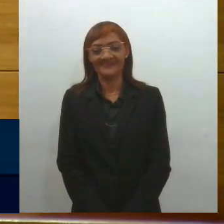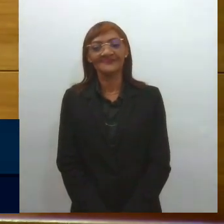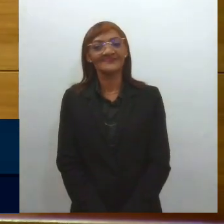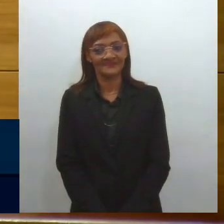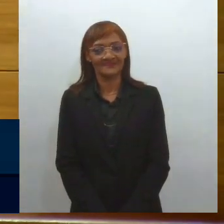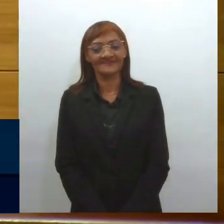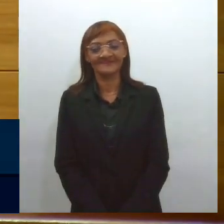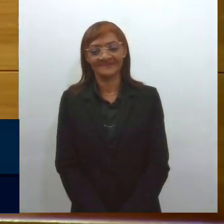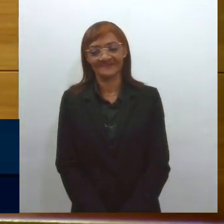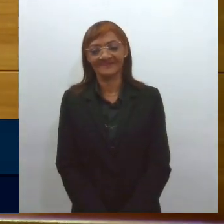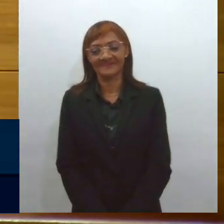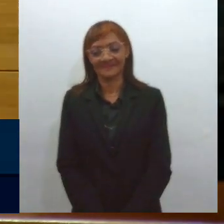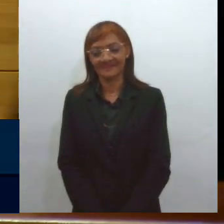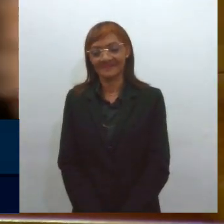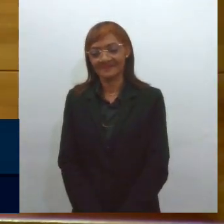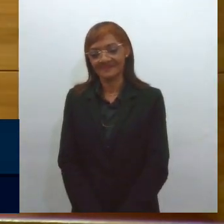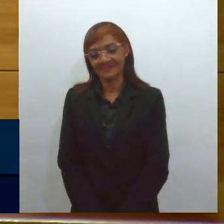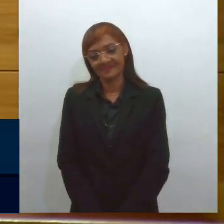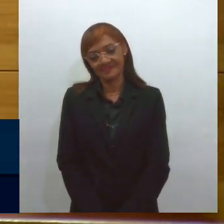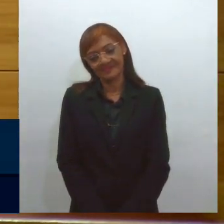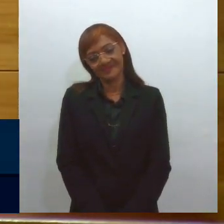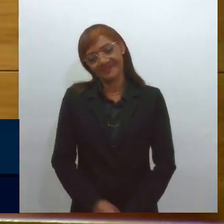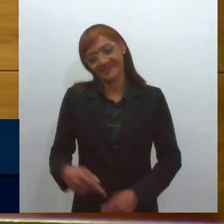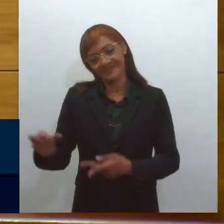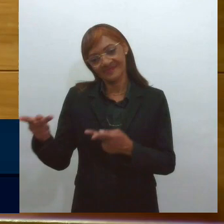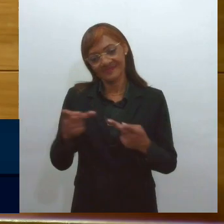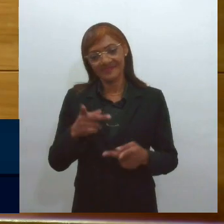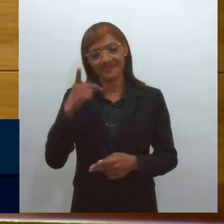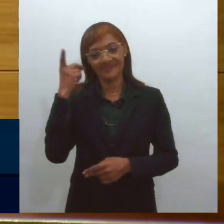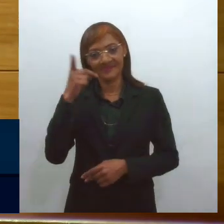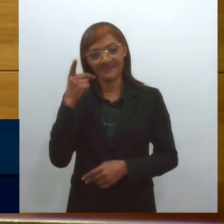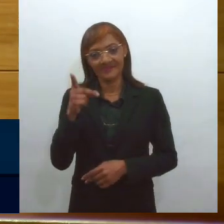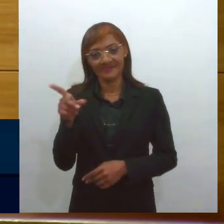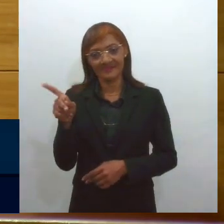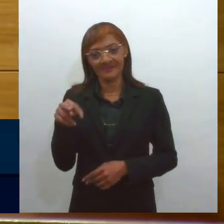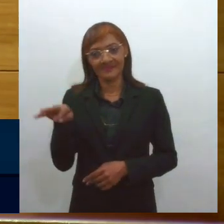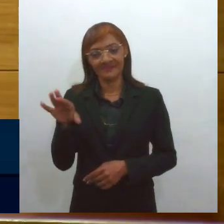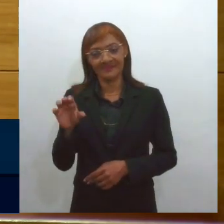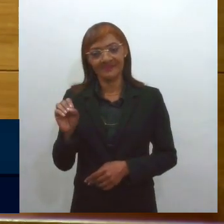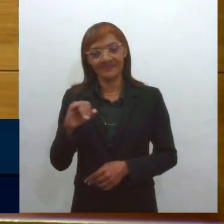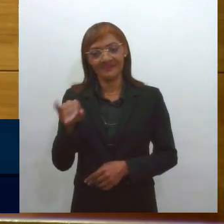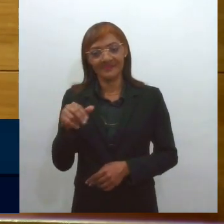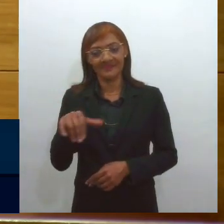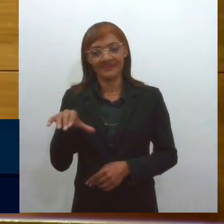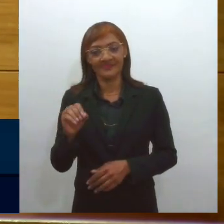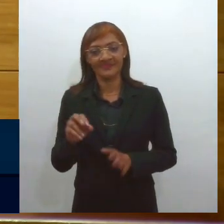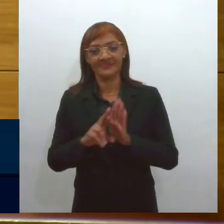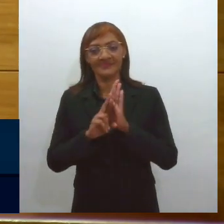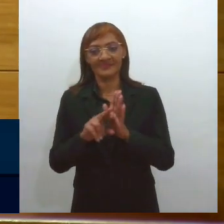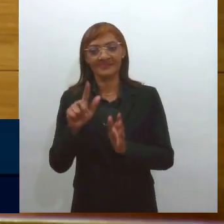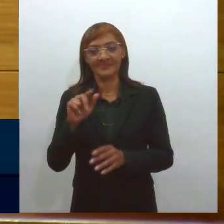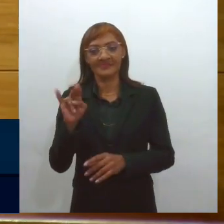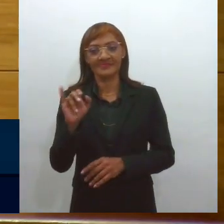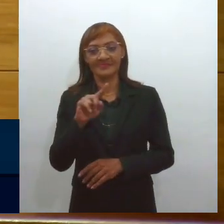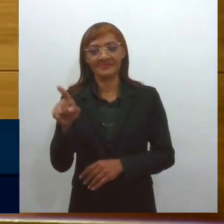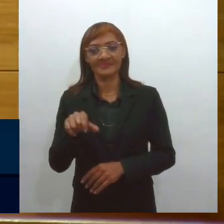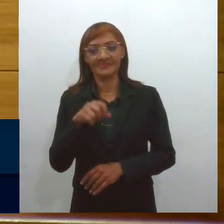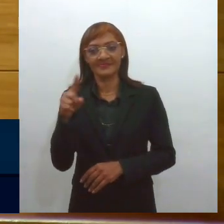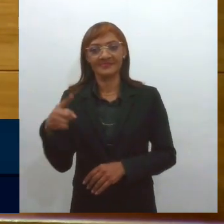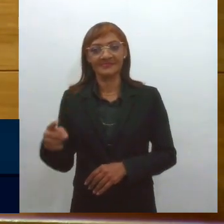Convidamos o deputado Paulo Júnior, representando o deputado Luizão, para fazer a entrega à medalha à jornalista Carla Stephanie, de Santana